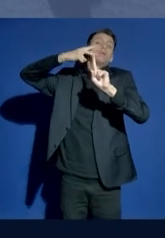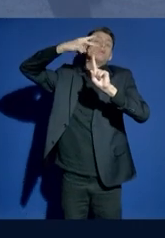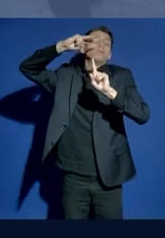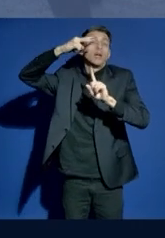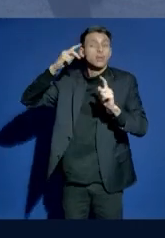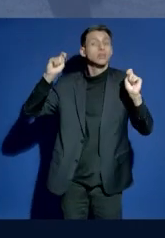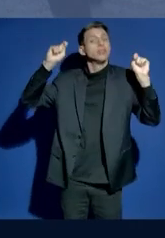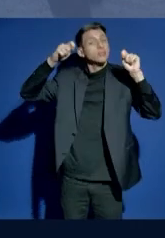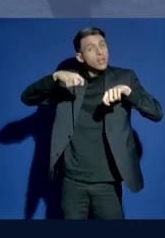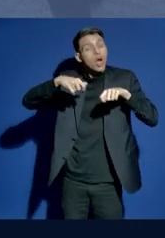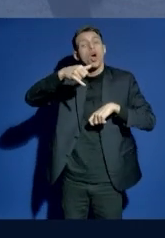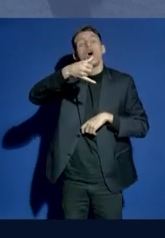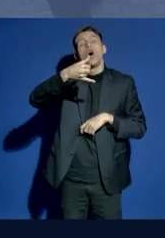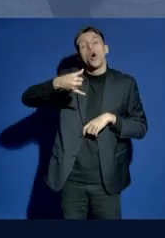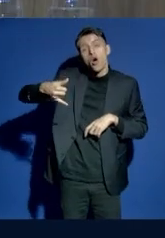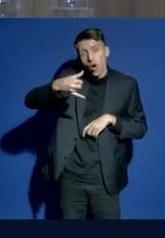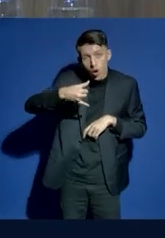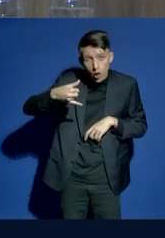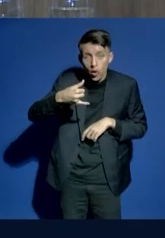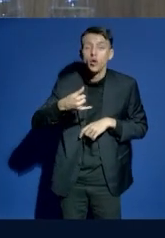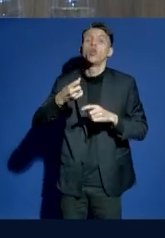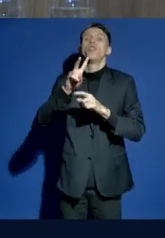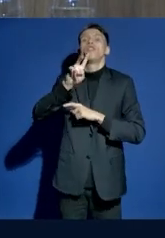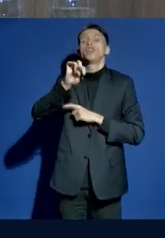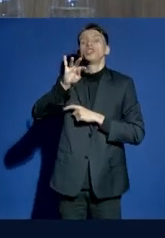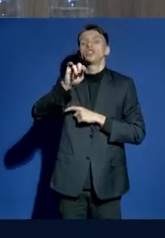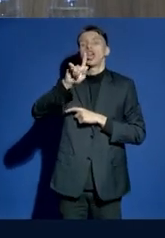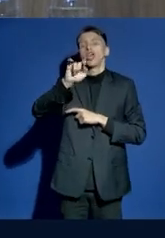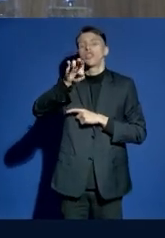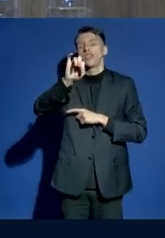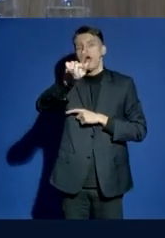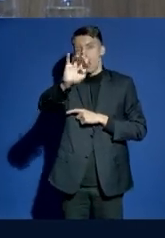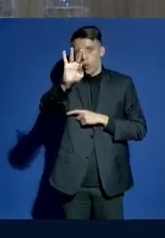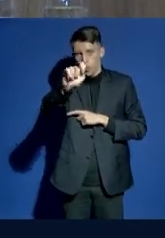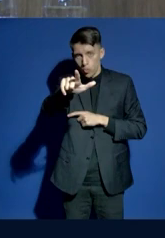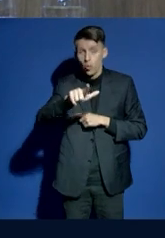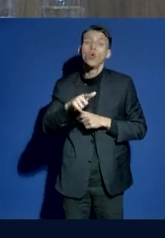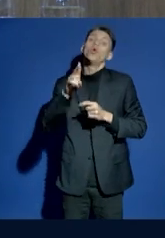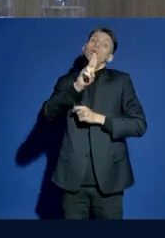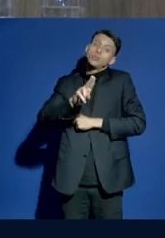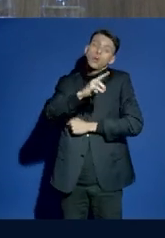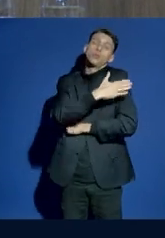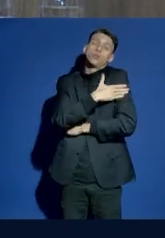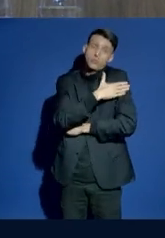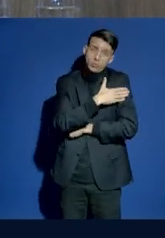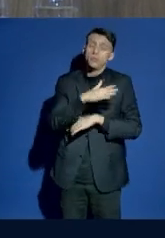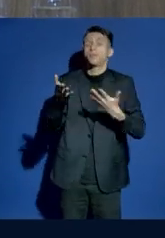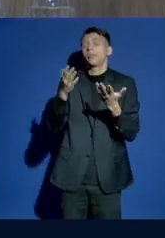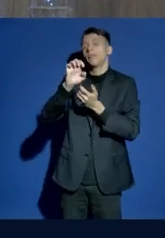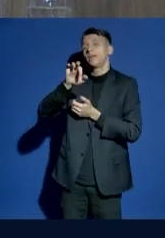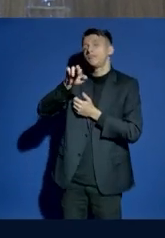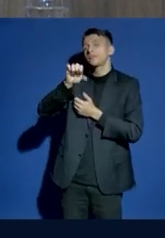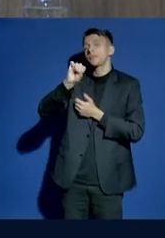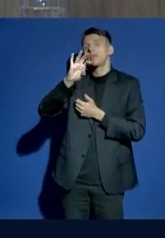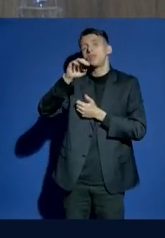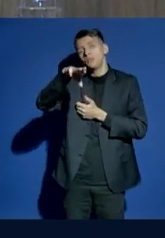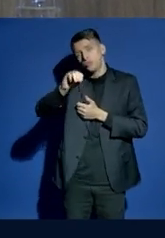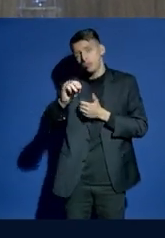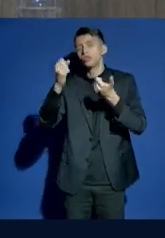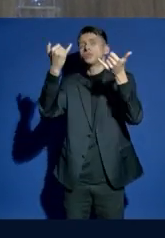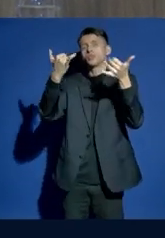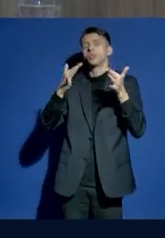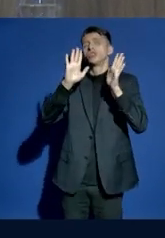óleos vegetais e a rota do etanol, a partir do etanol, né? Então, como o Erasmo comentou, hoje você tem mandatos